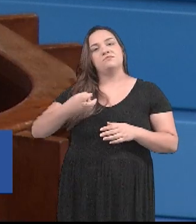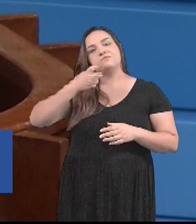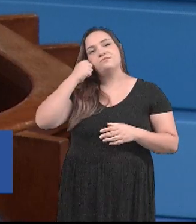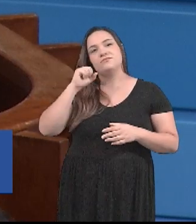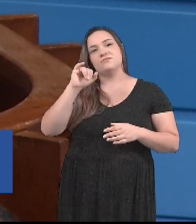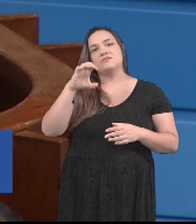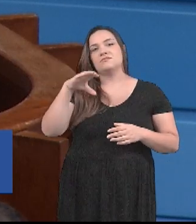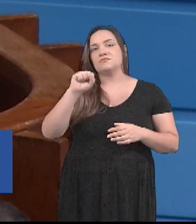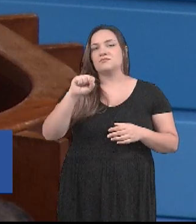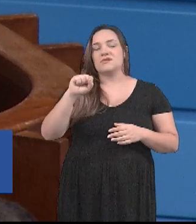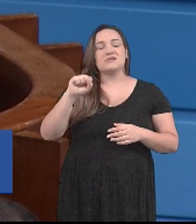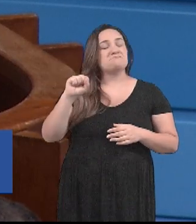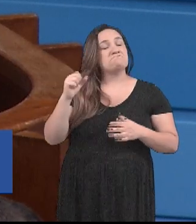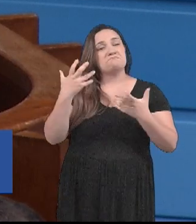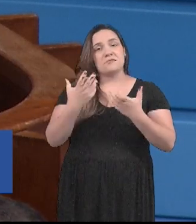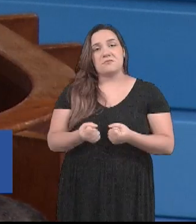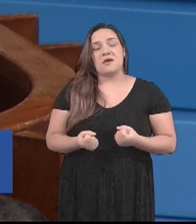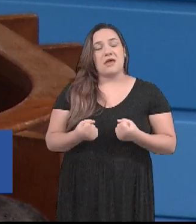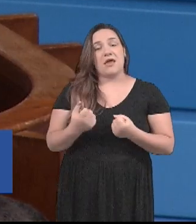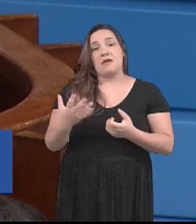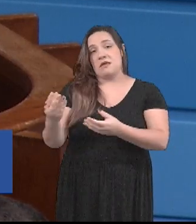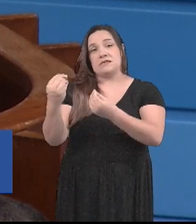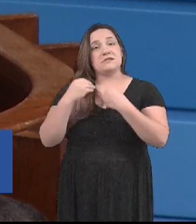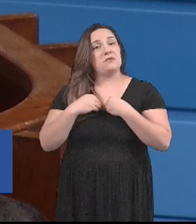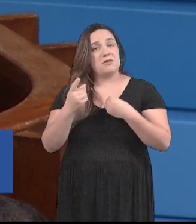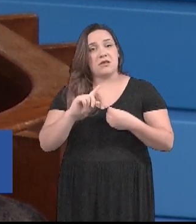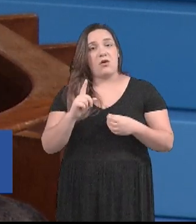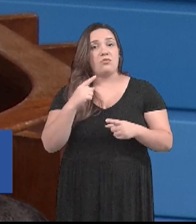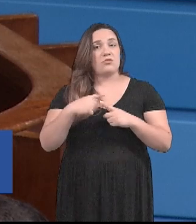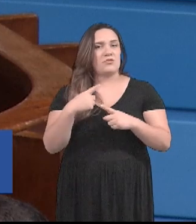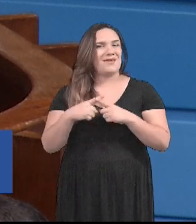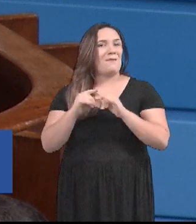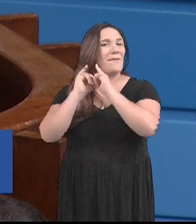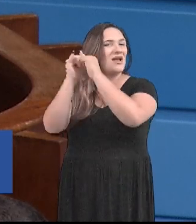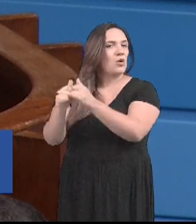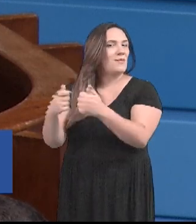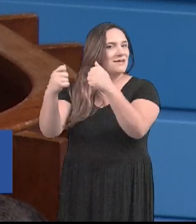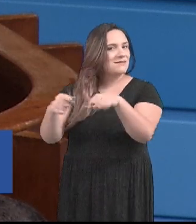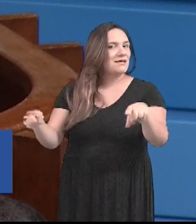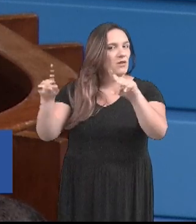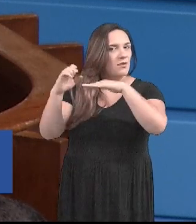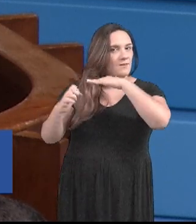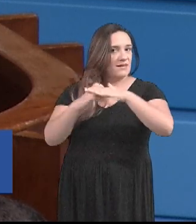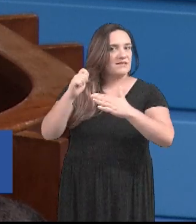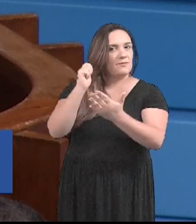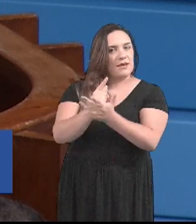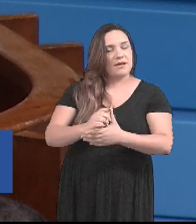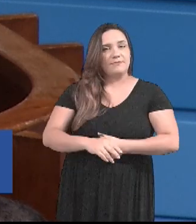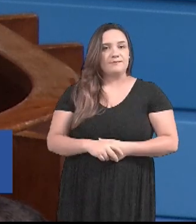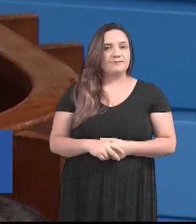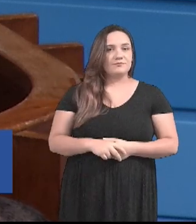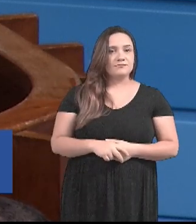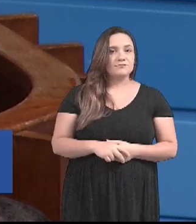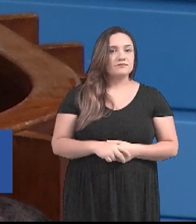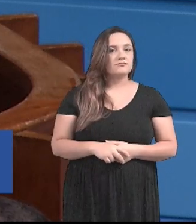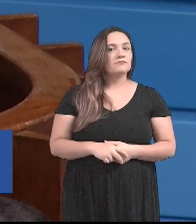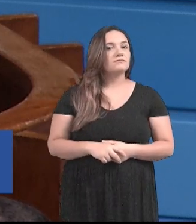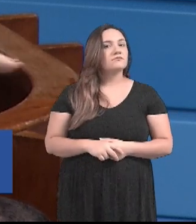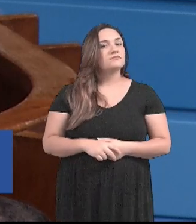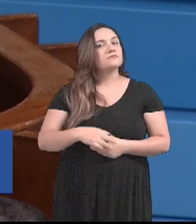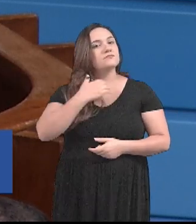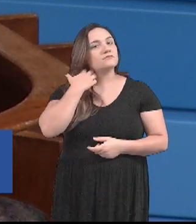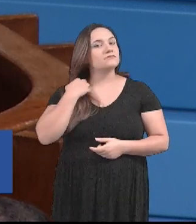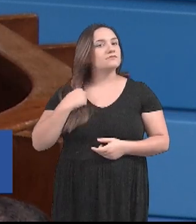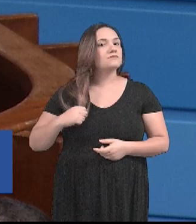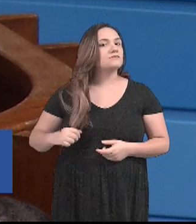orçamento total do Estado. Agora, a informação que trago é a ocorrência de um crime